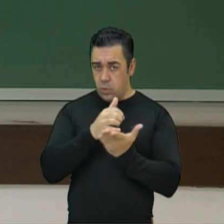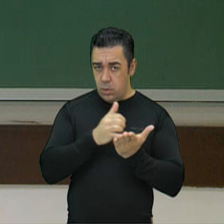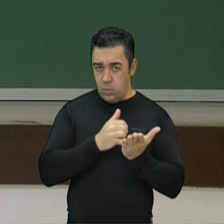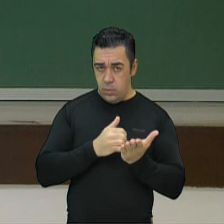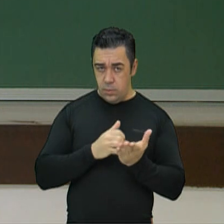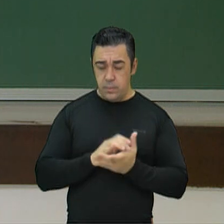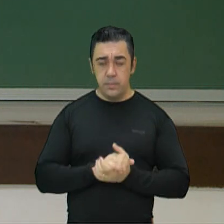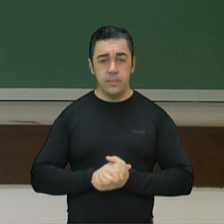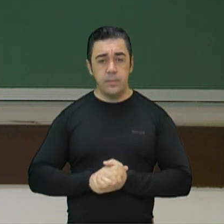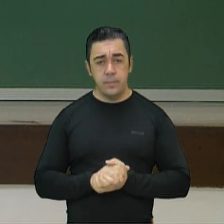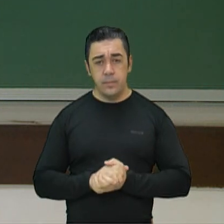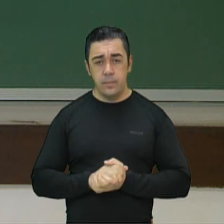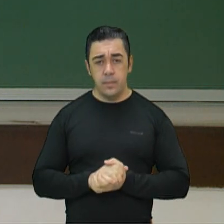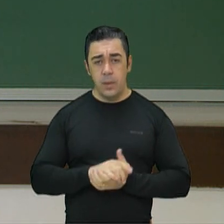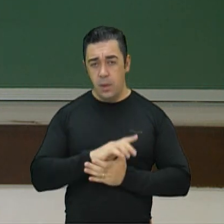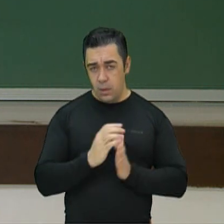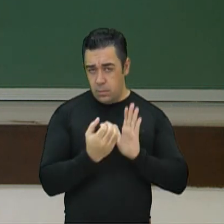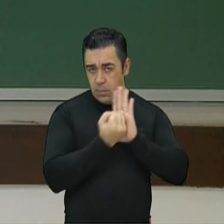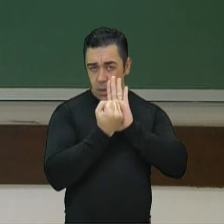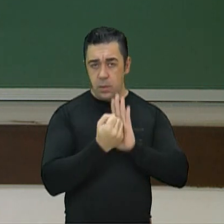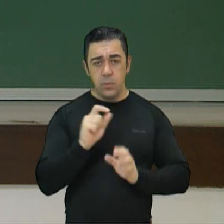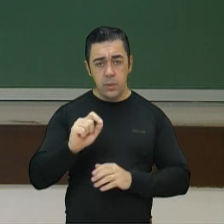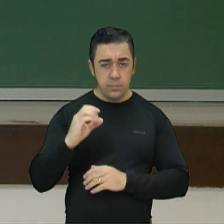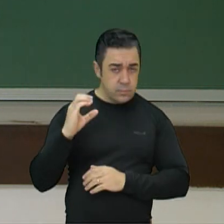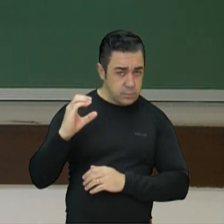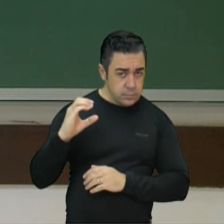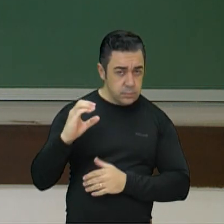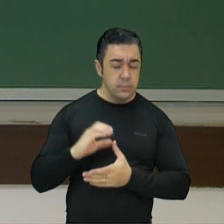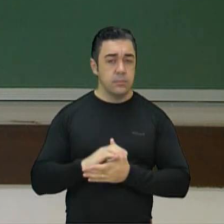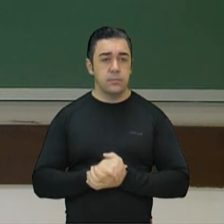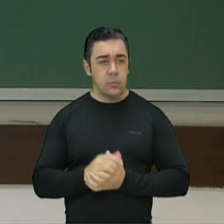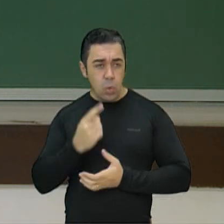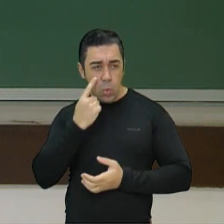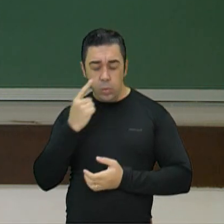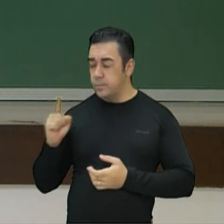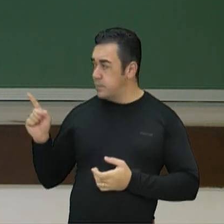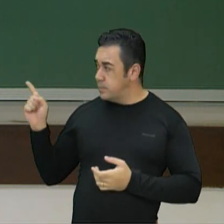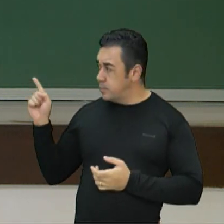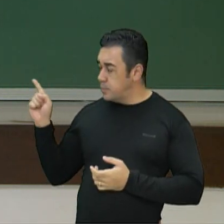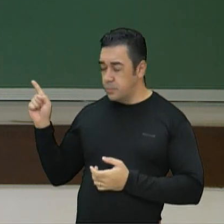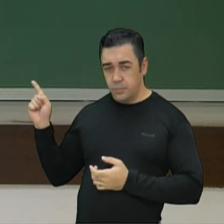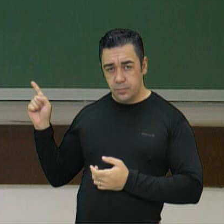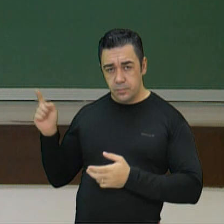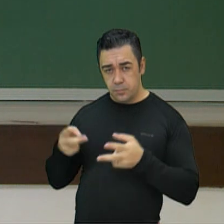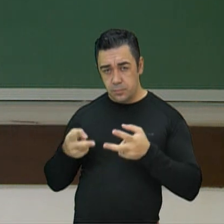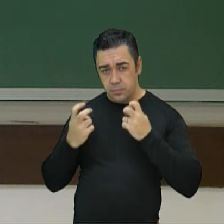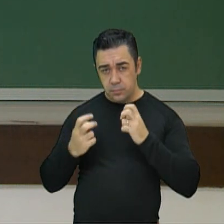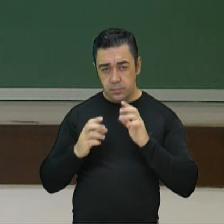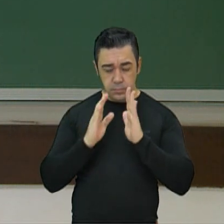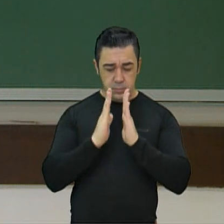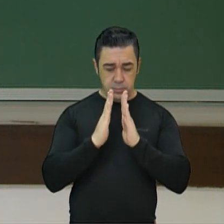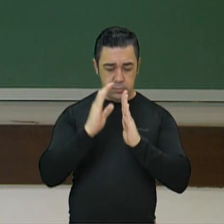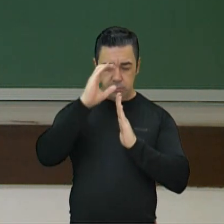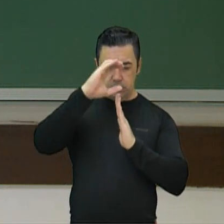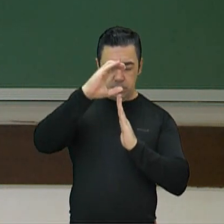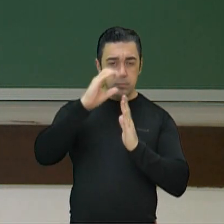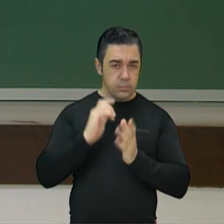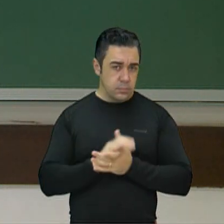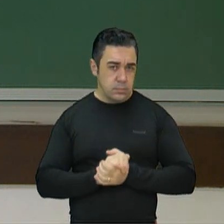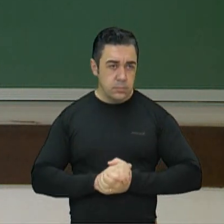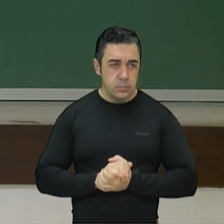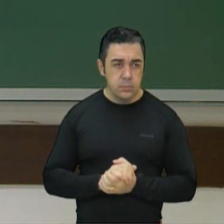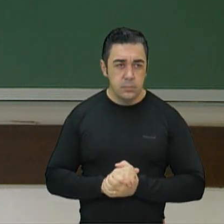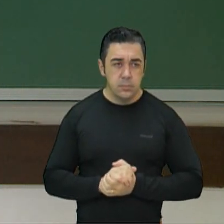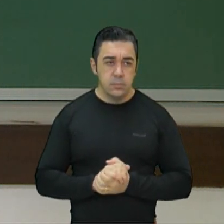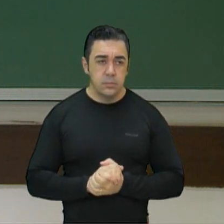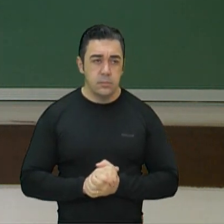o símbolo do capacitor é a letra C. Pode ver que ele tem aqui dois risquinhos assim, né,